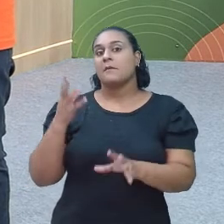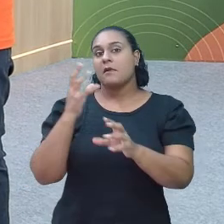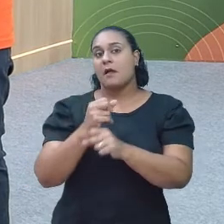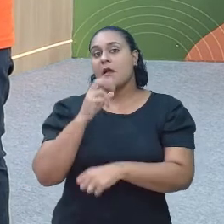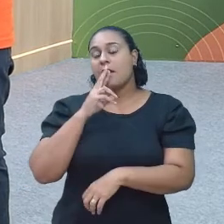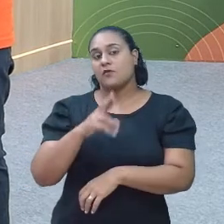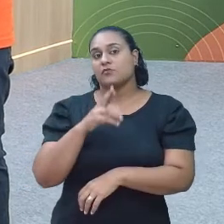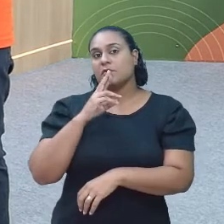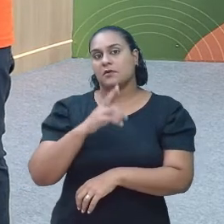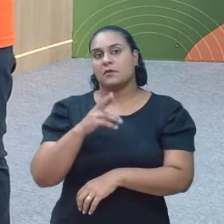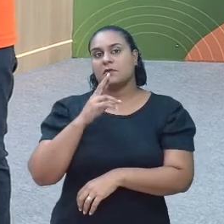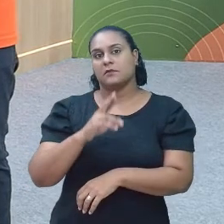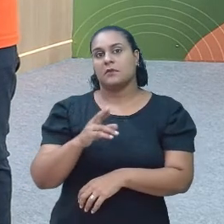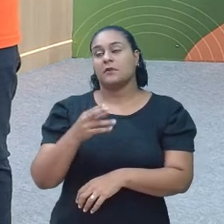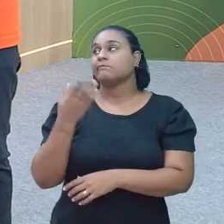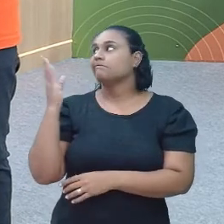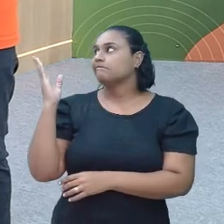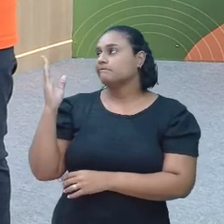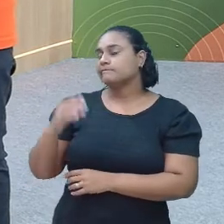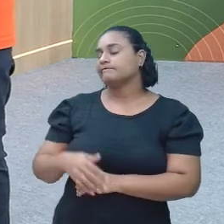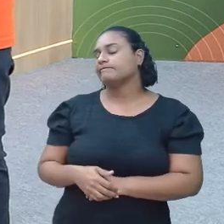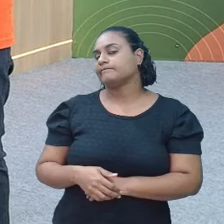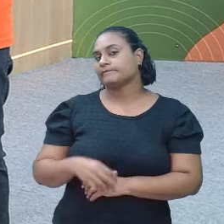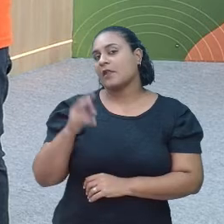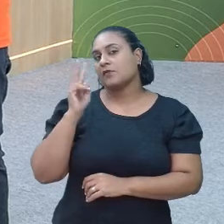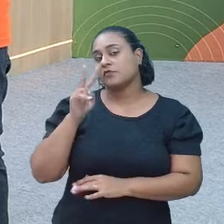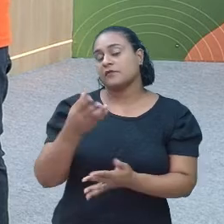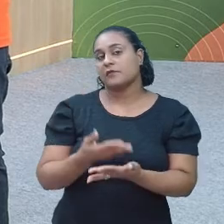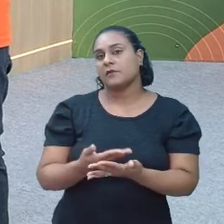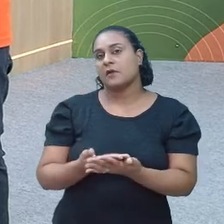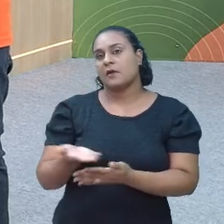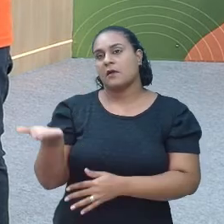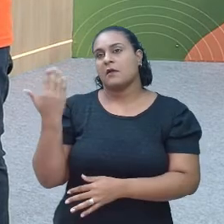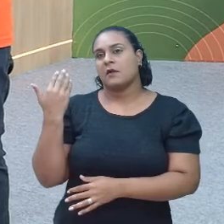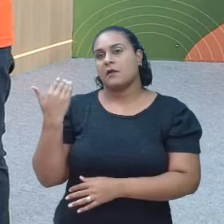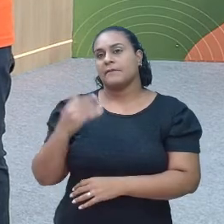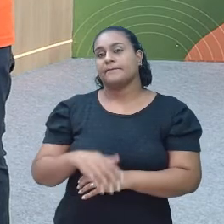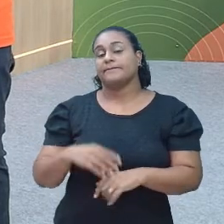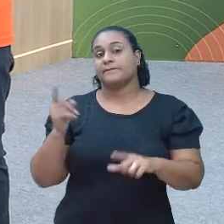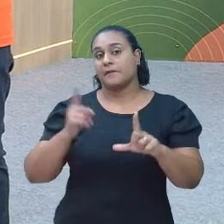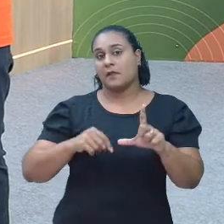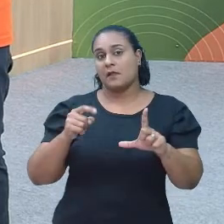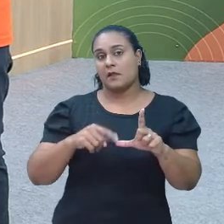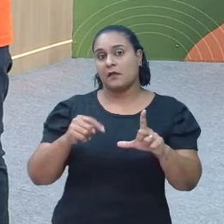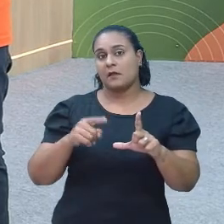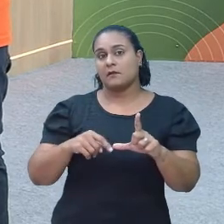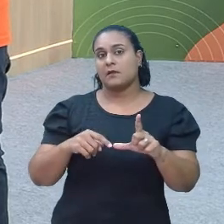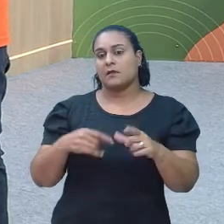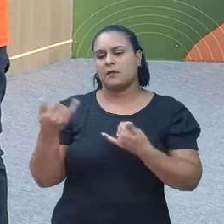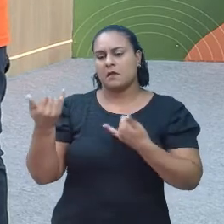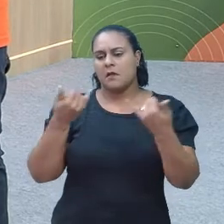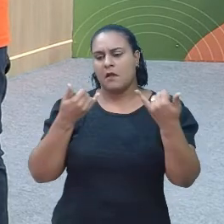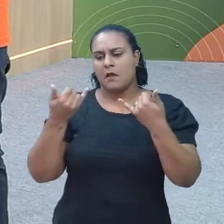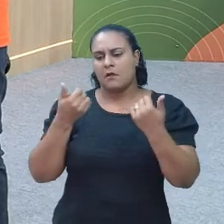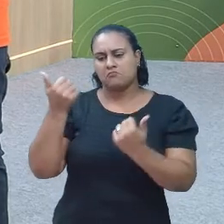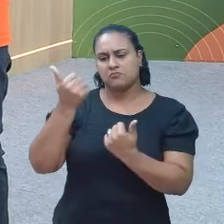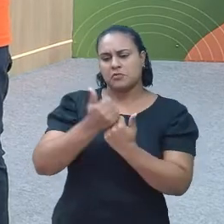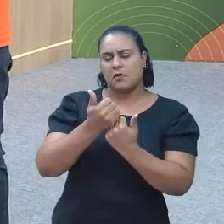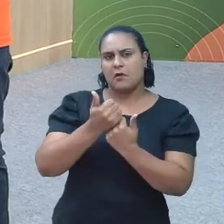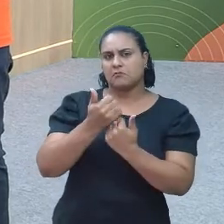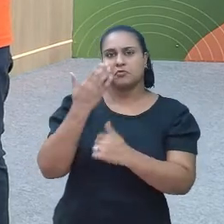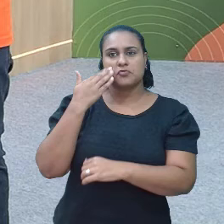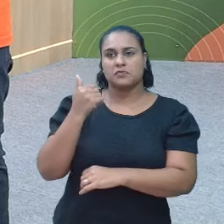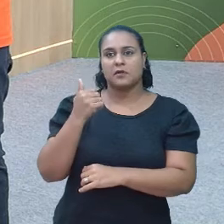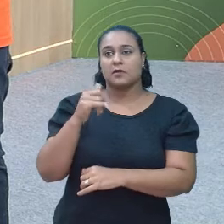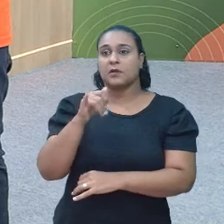certo? Então, o que a gente viu também na aula anterior é que essa letra utilizada para informação desconhecida, eu utilizei